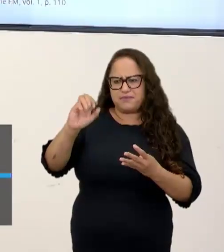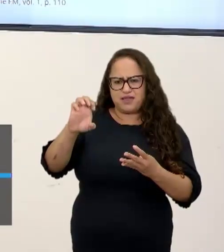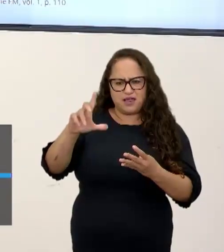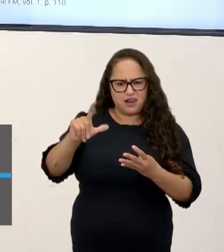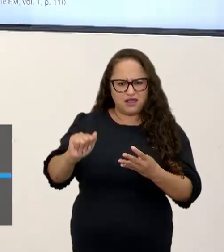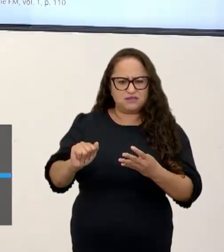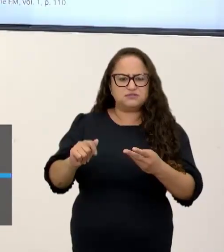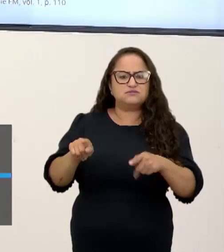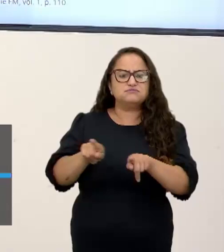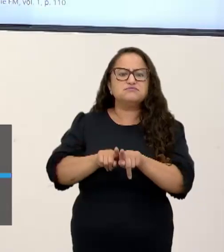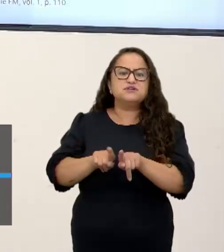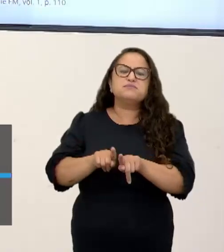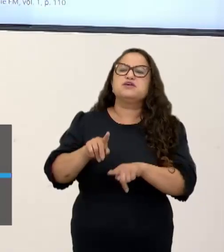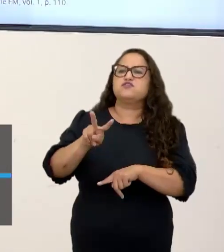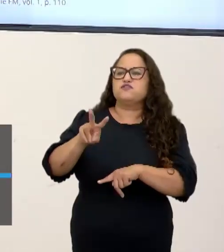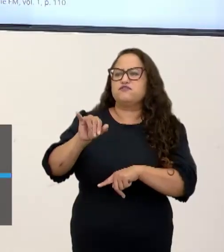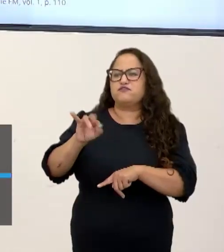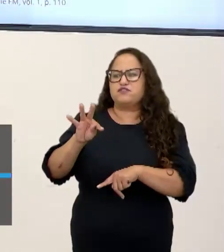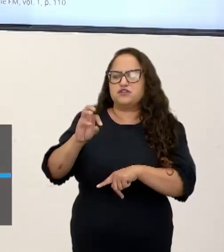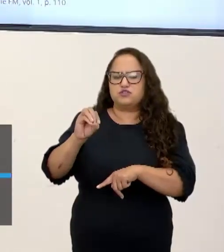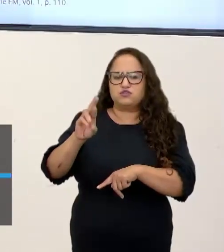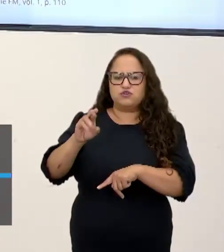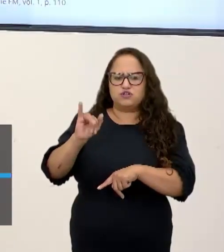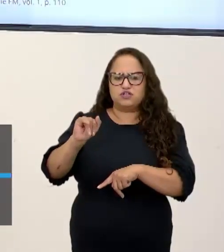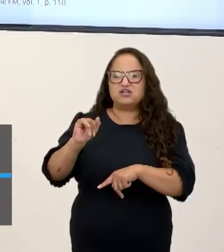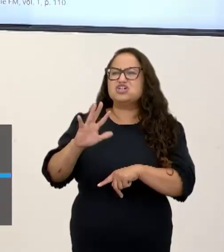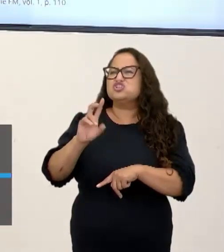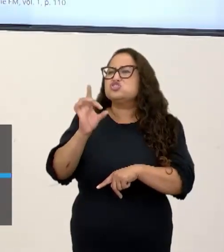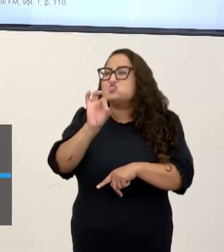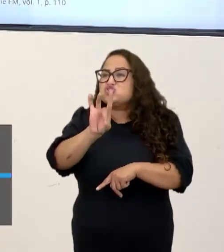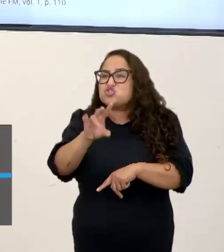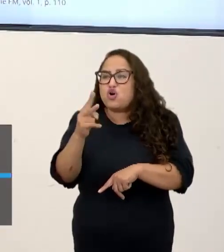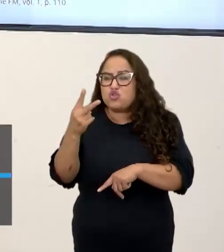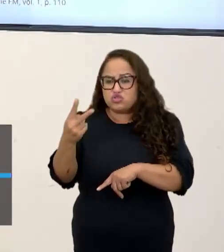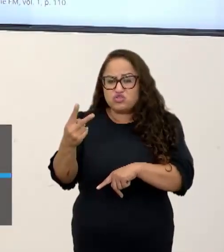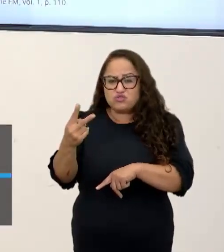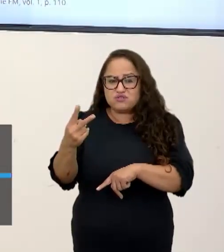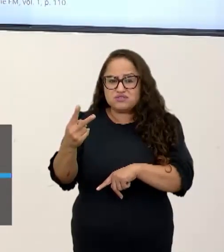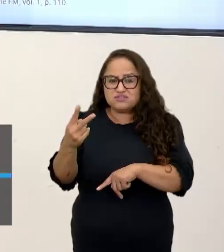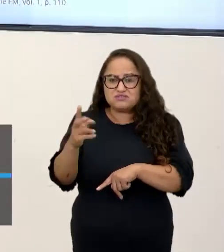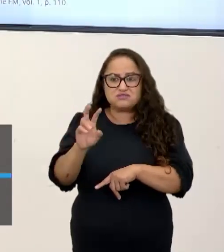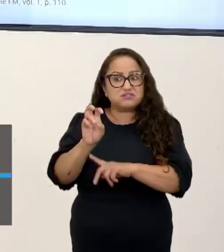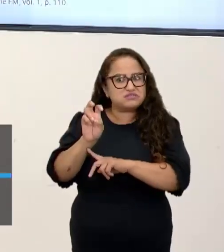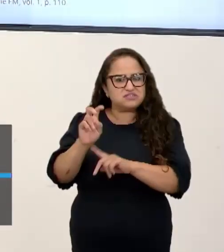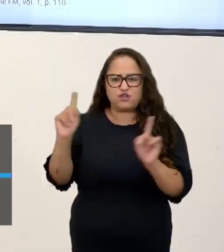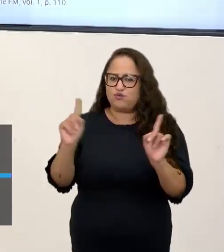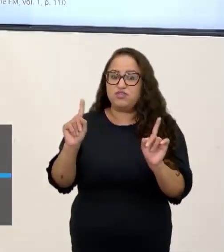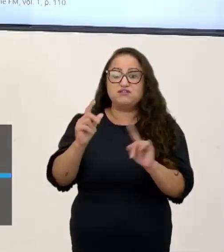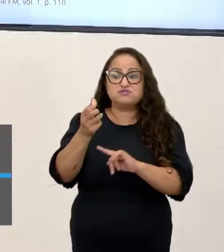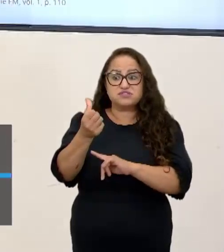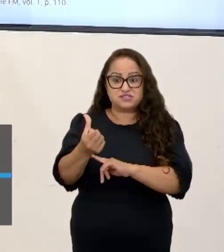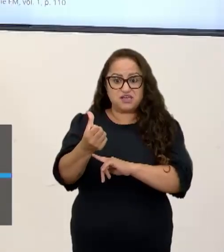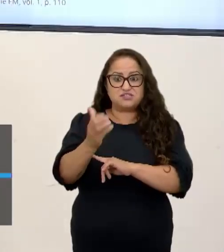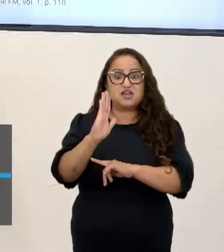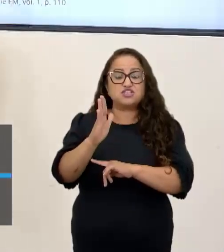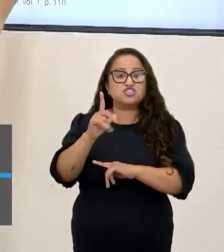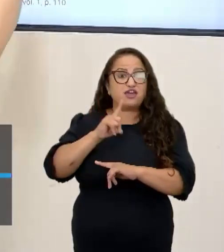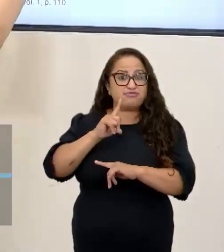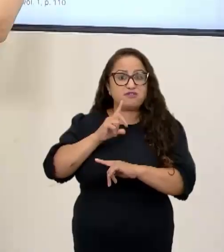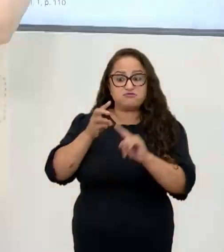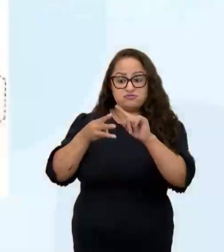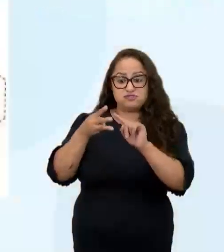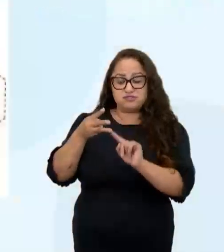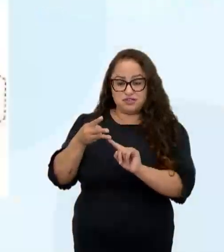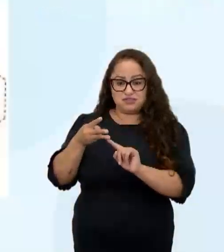Vitória, Bianca e João Pedro. E eu vou dizer que somente 2 acertaram. Não são 5, não, são 6. Então, a gente já tem esses